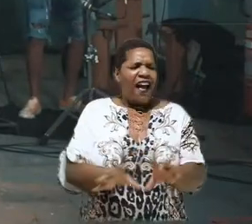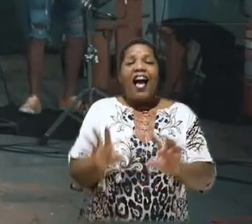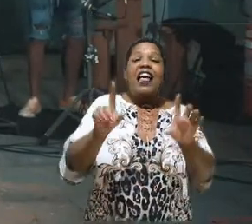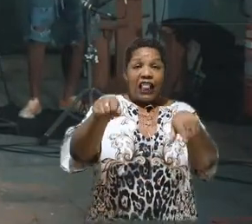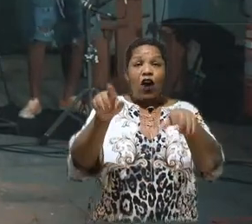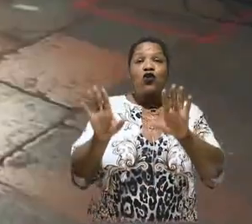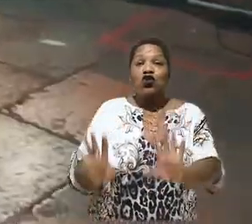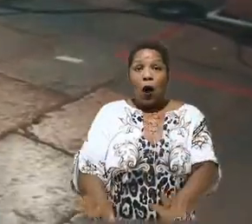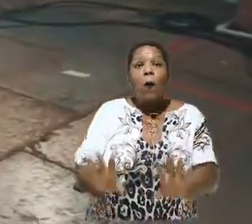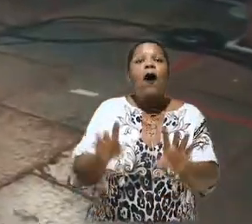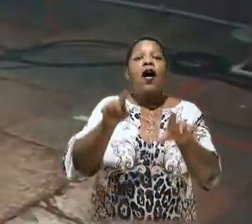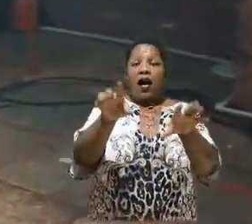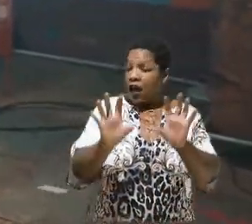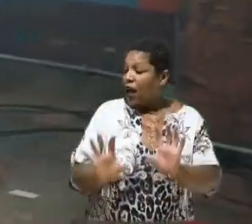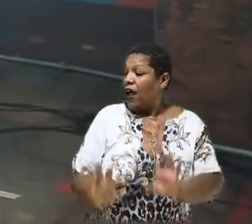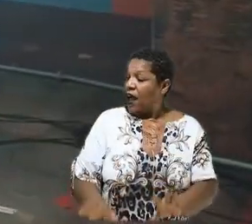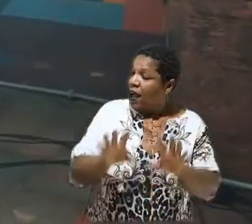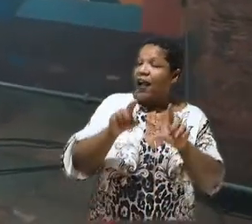E aí